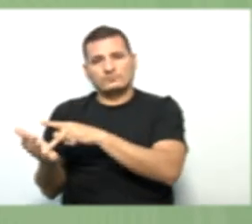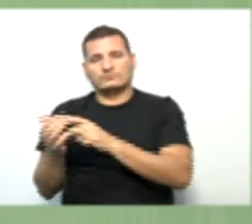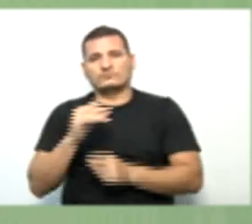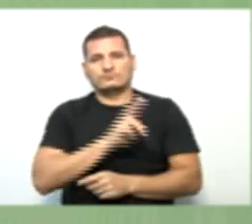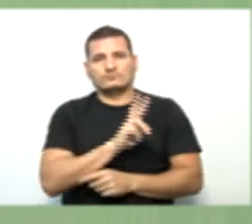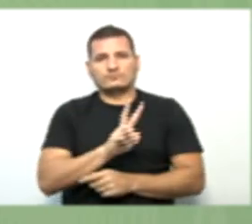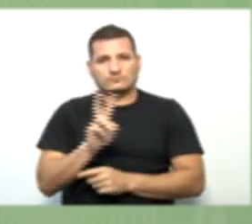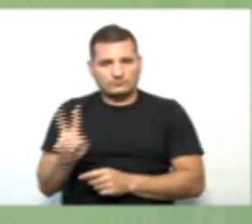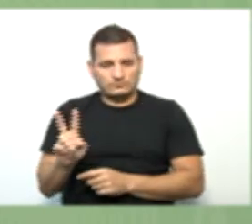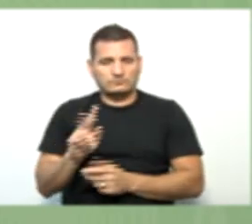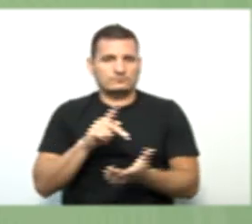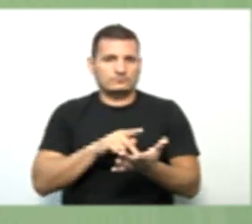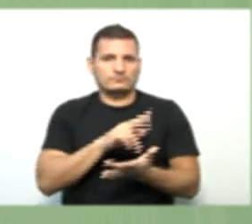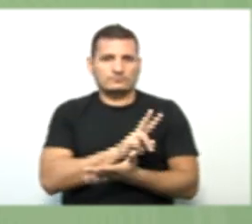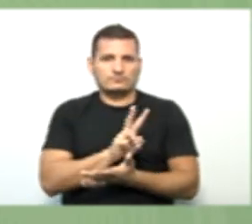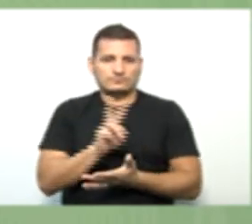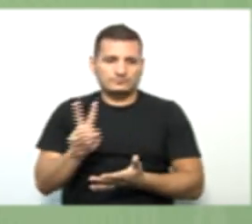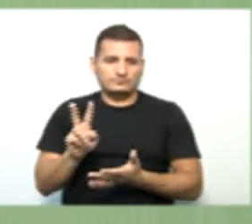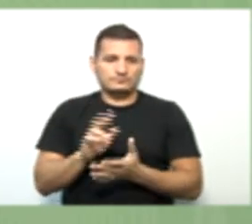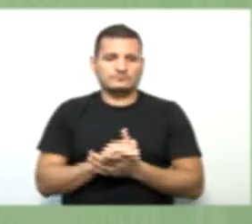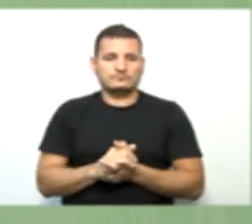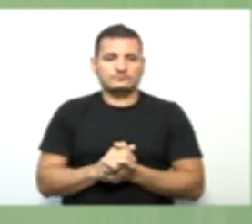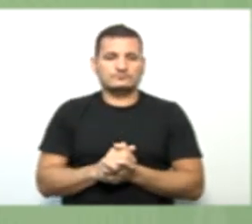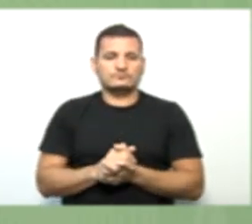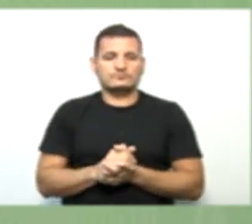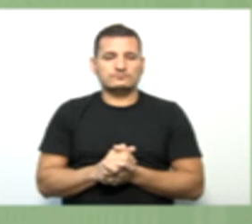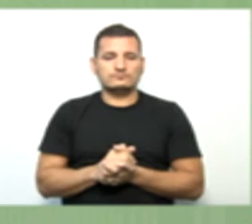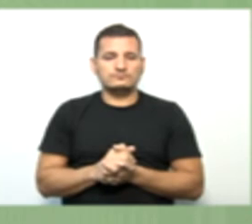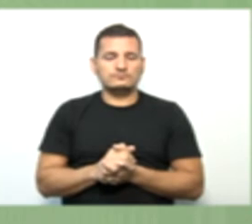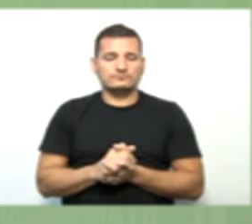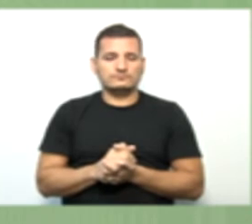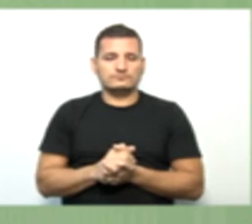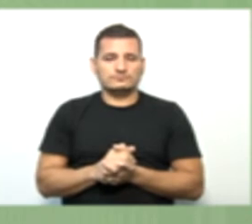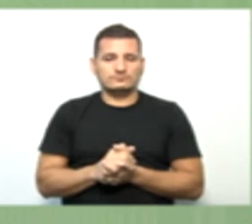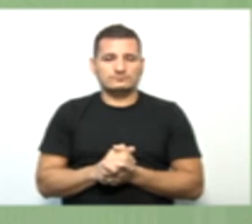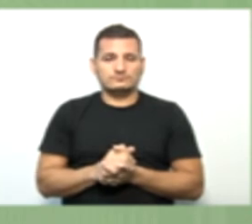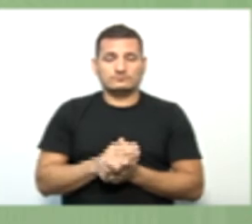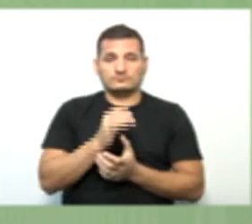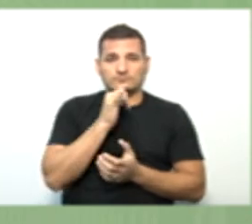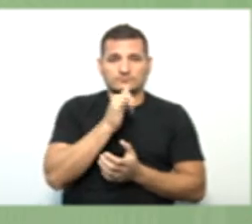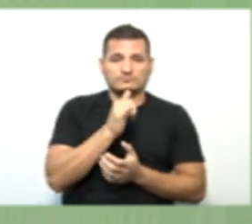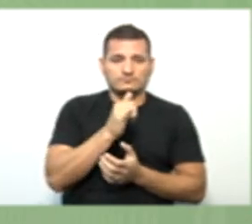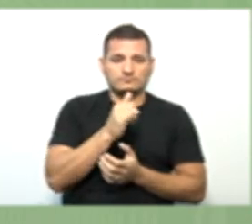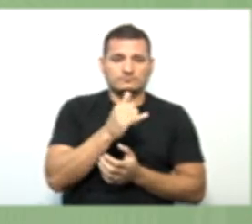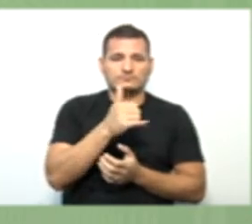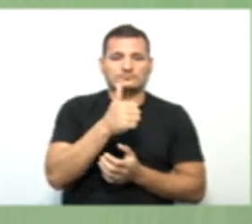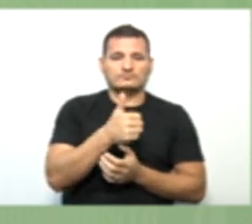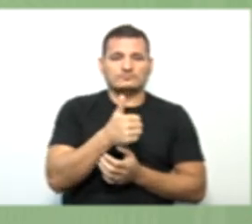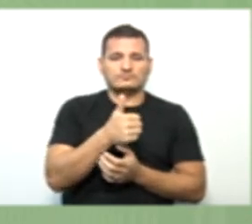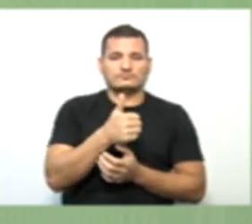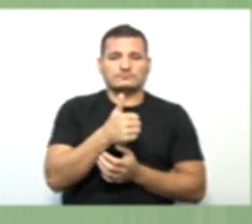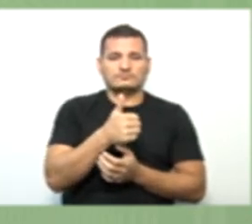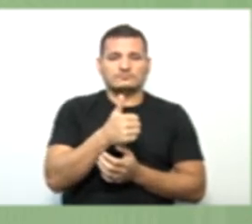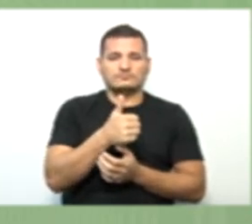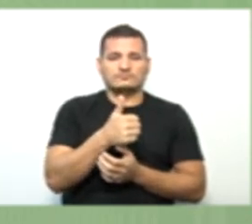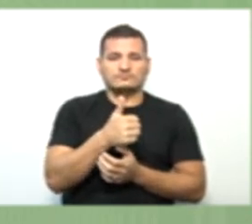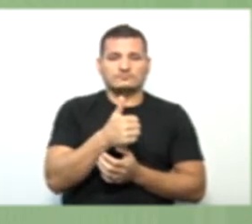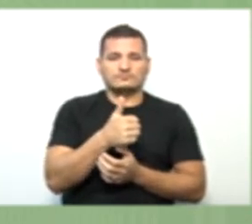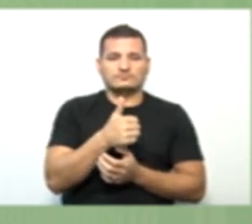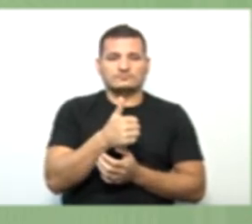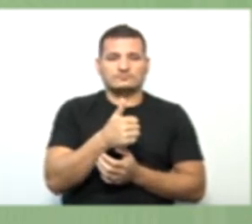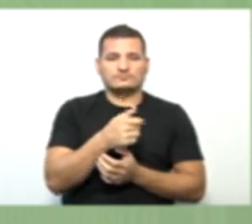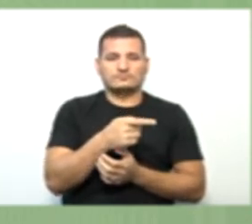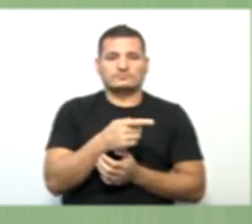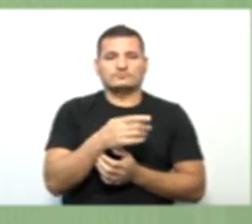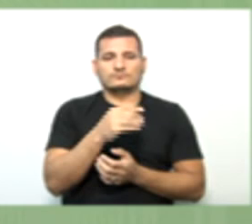elementos operados pelo AND for falso, por exemplo, se eu tiver aqui, ó, 10 é maior que 5, isso aqui é menor que 5, isso